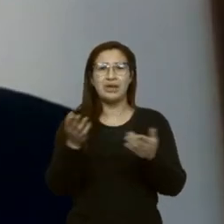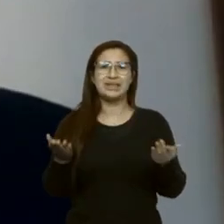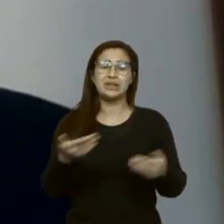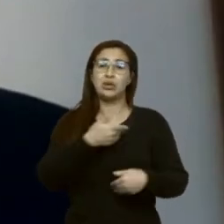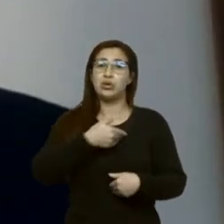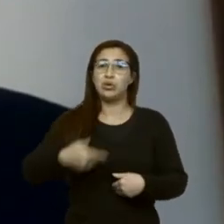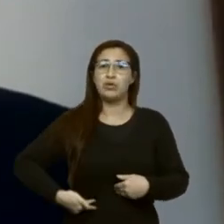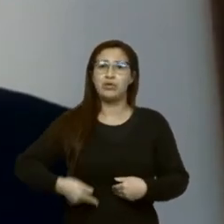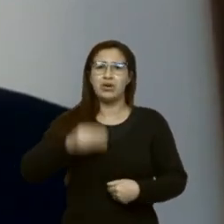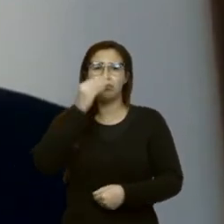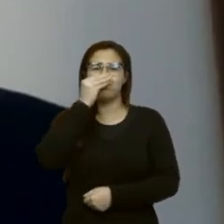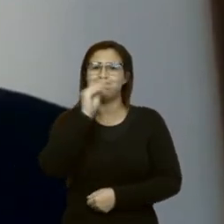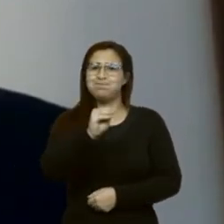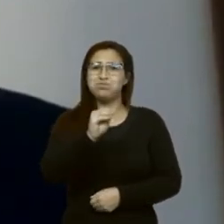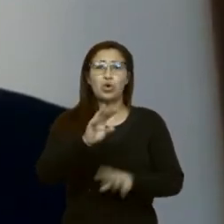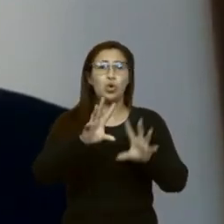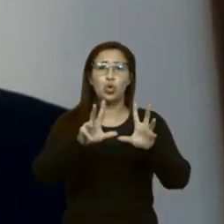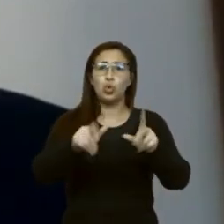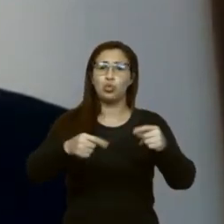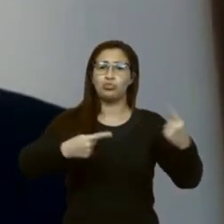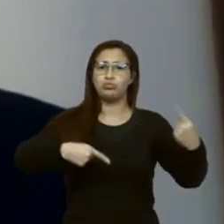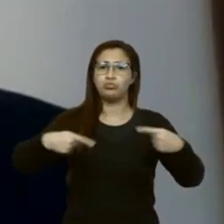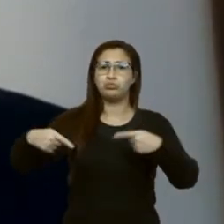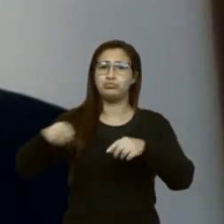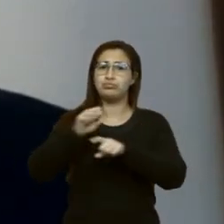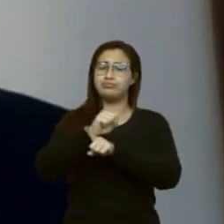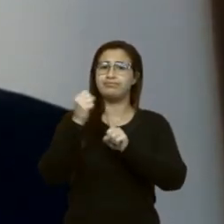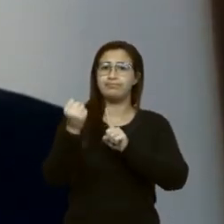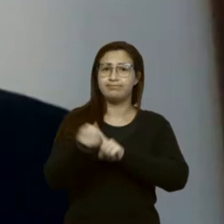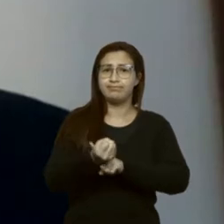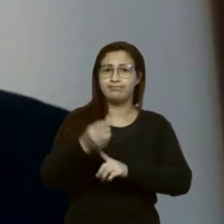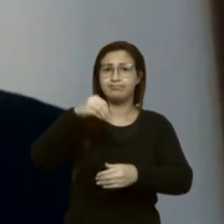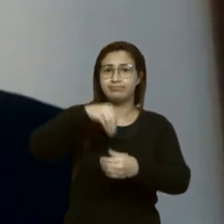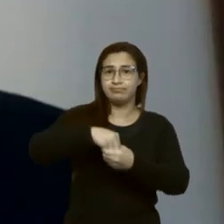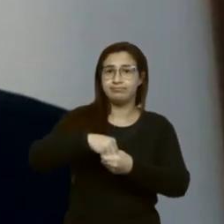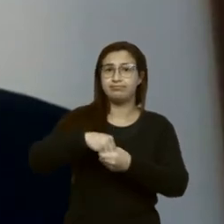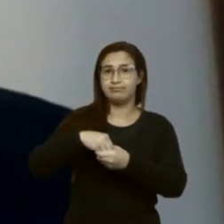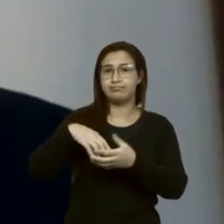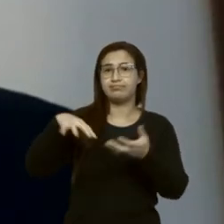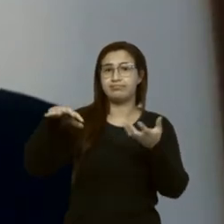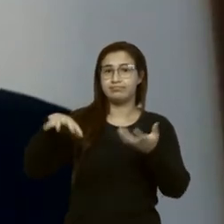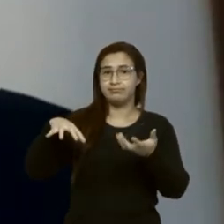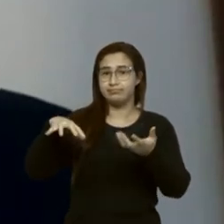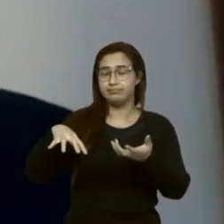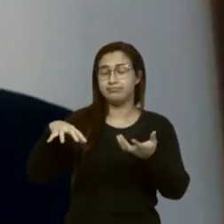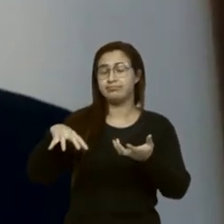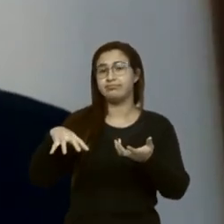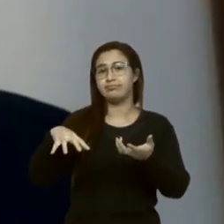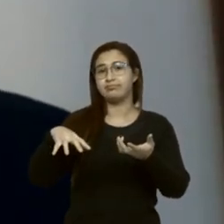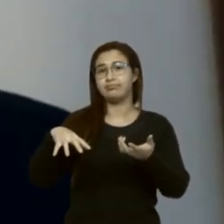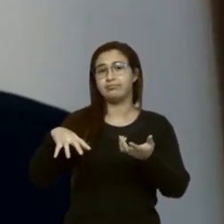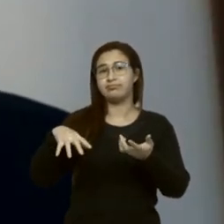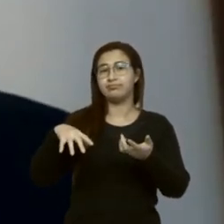ignorou todo um debate social em curso no Congresso Nacional para